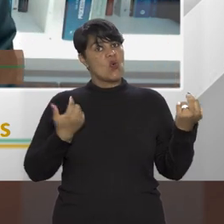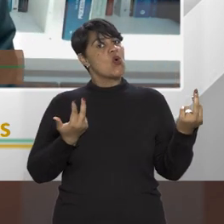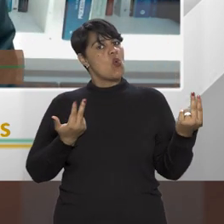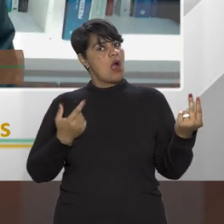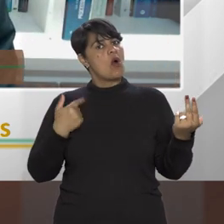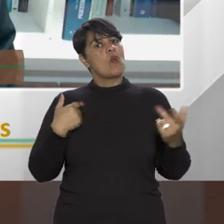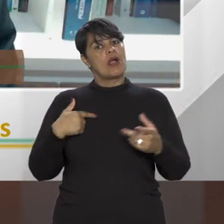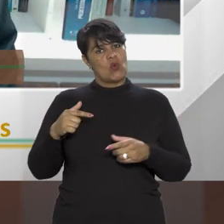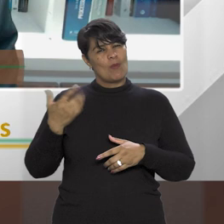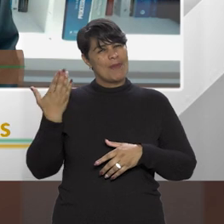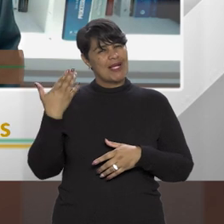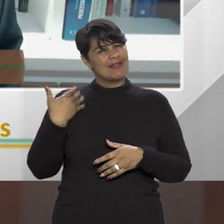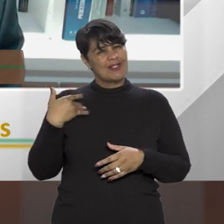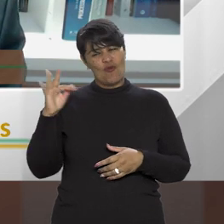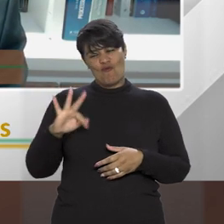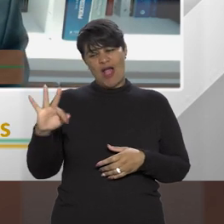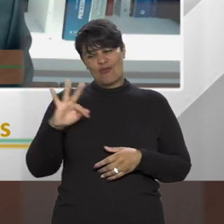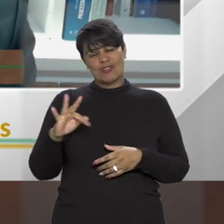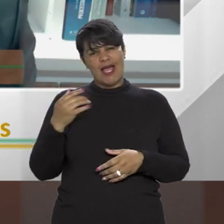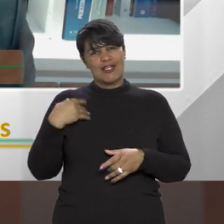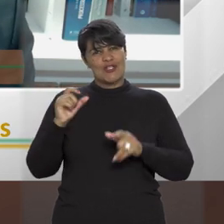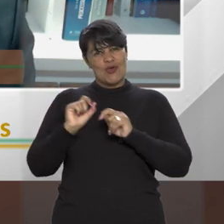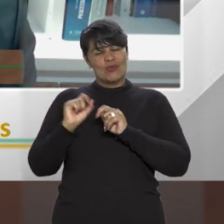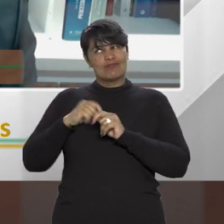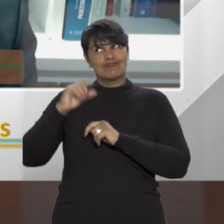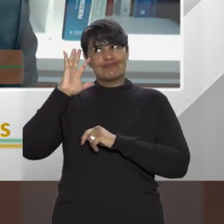gente pensava em resolver litígio lá atrás.